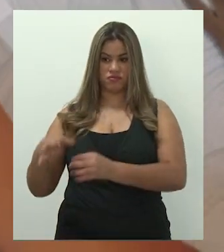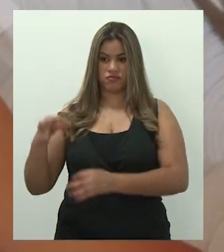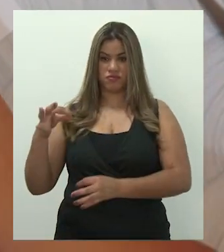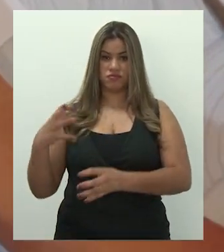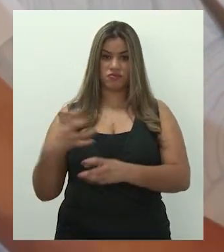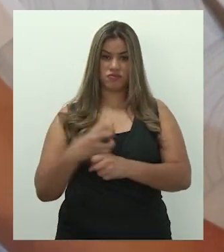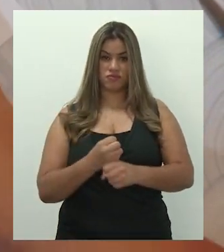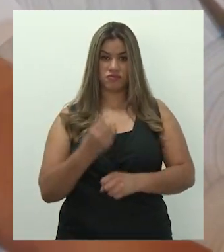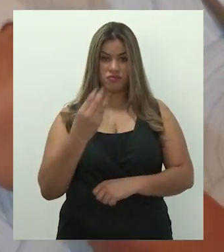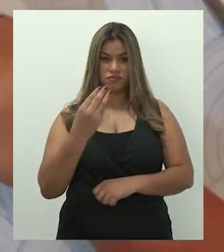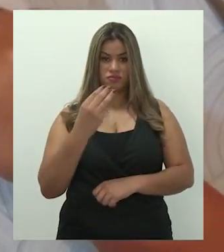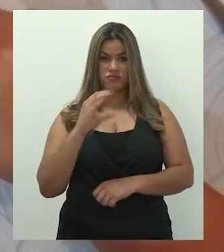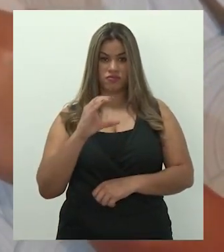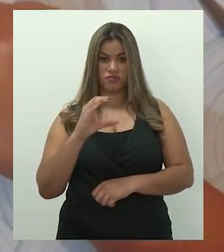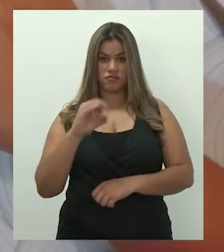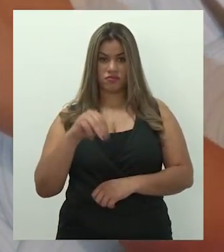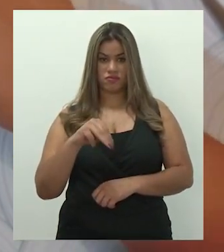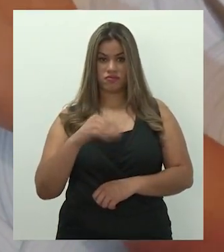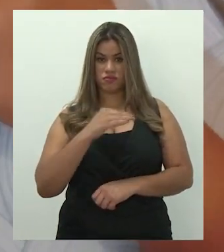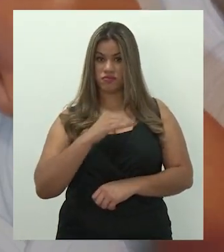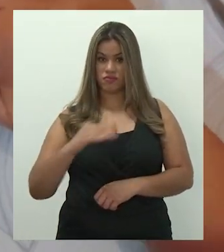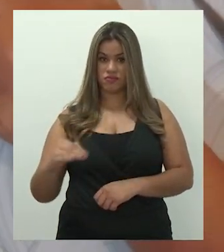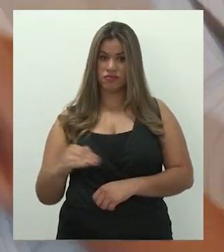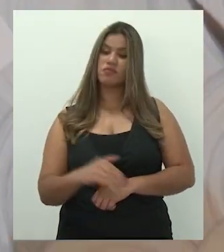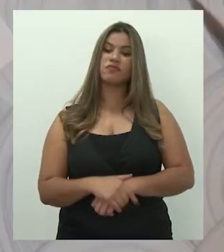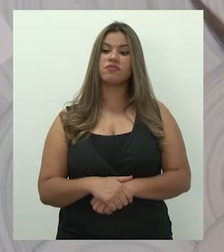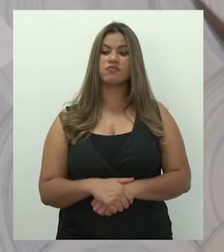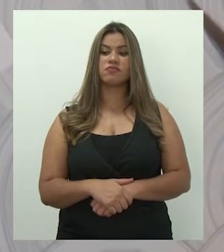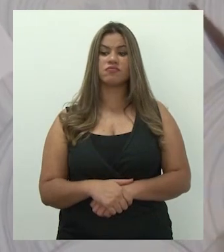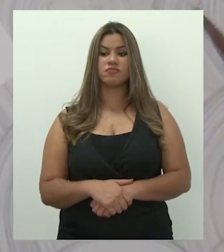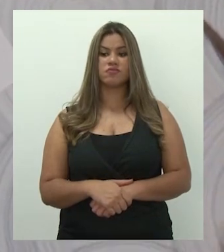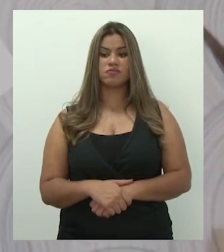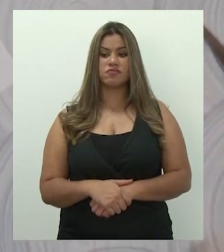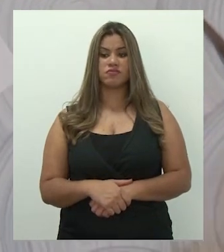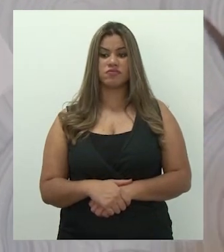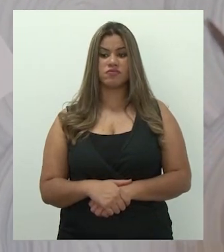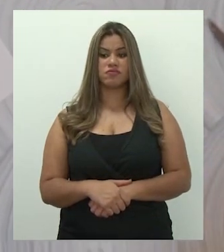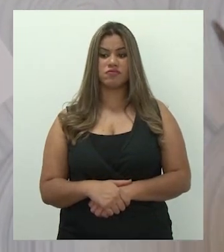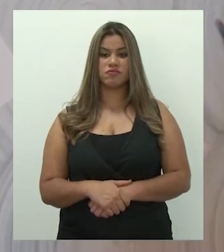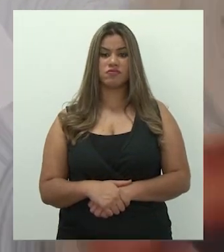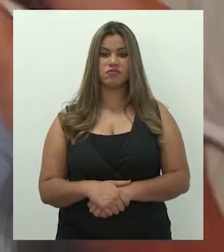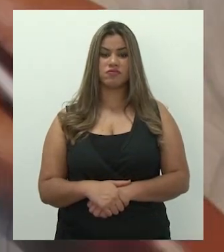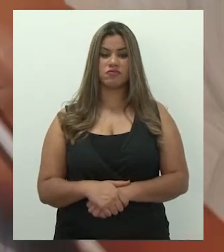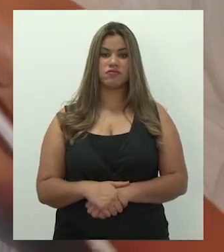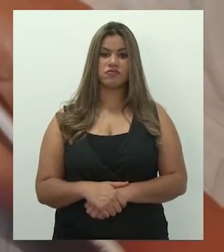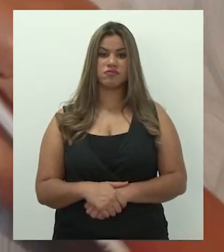Faça de um lado e do outro.